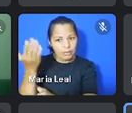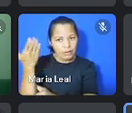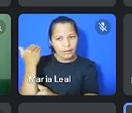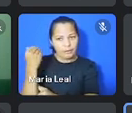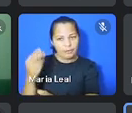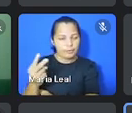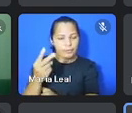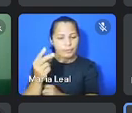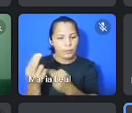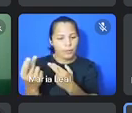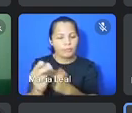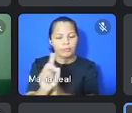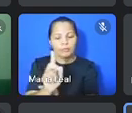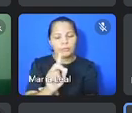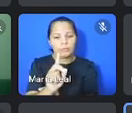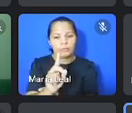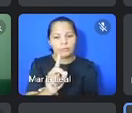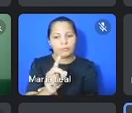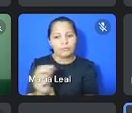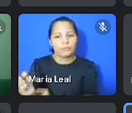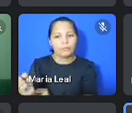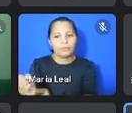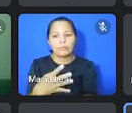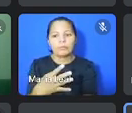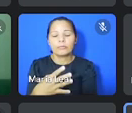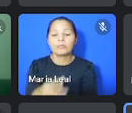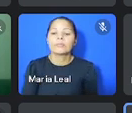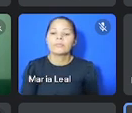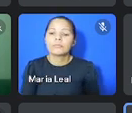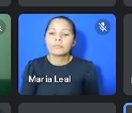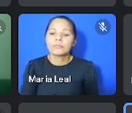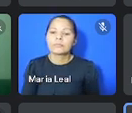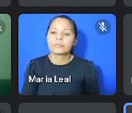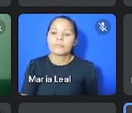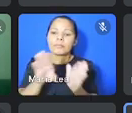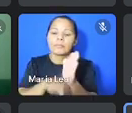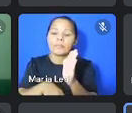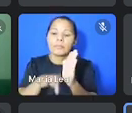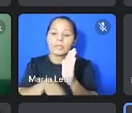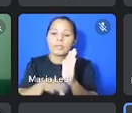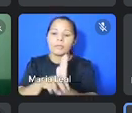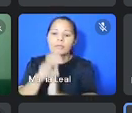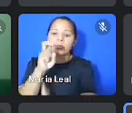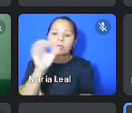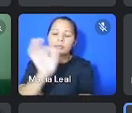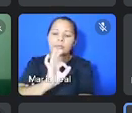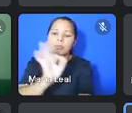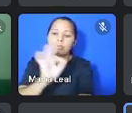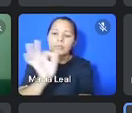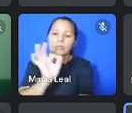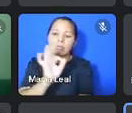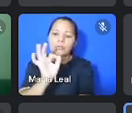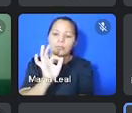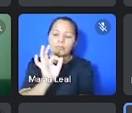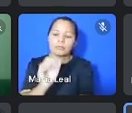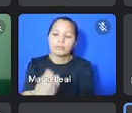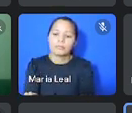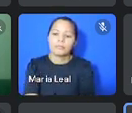valor novo. Então é isso. Pega o valor menos 5% do mesmo